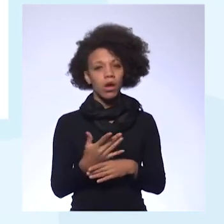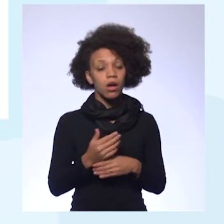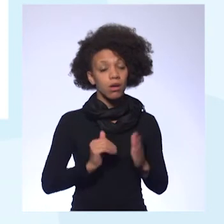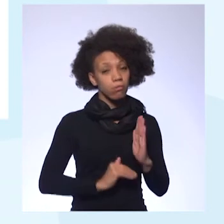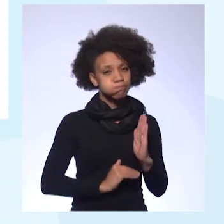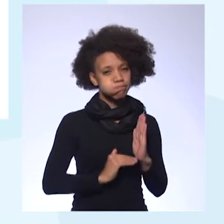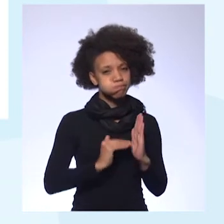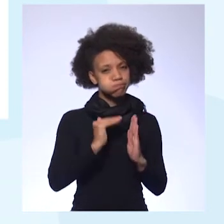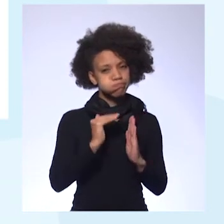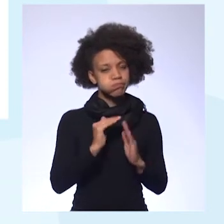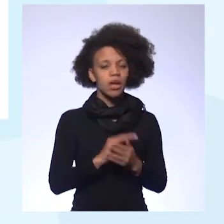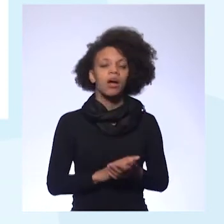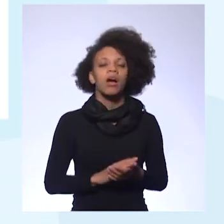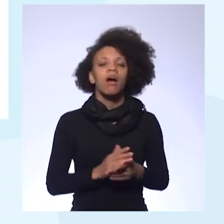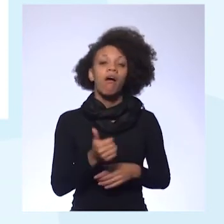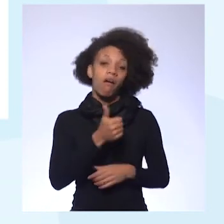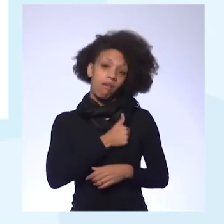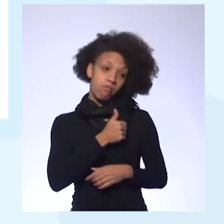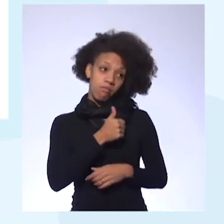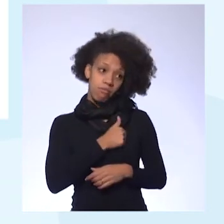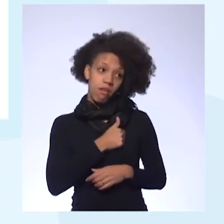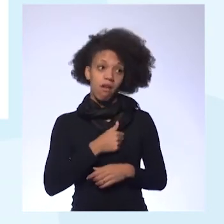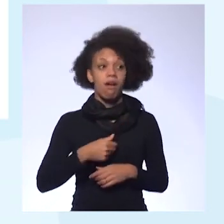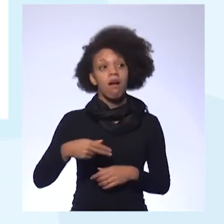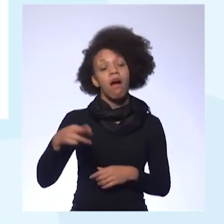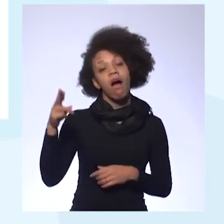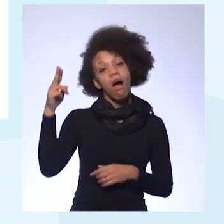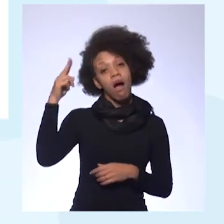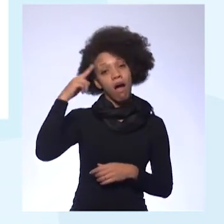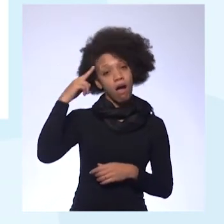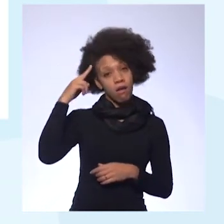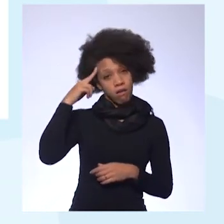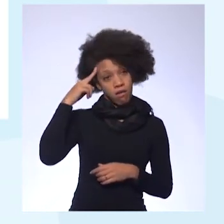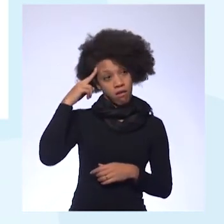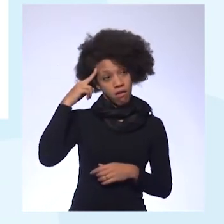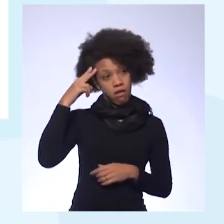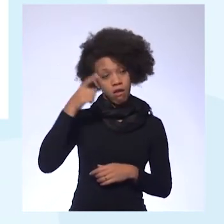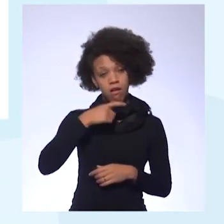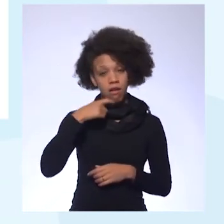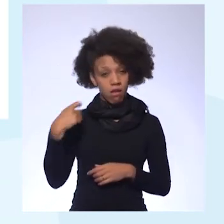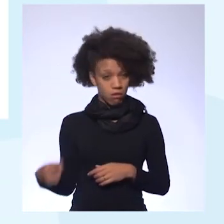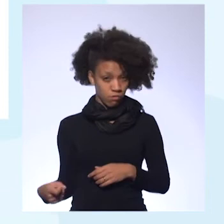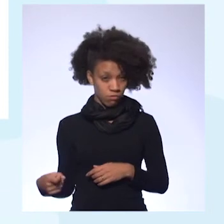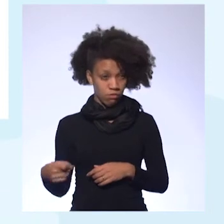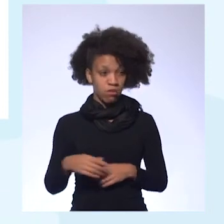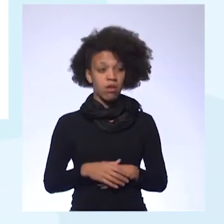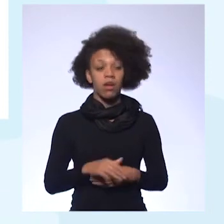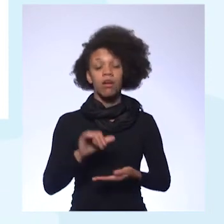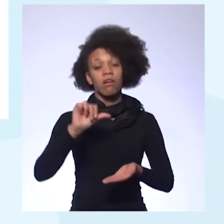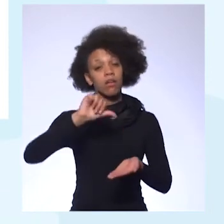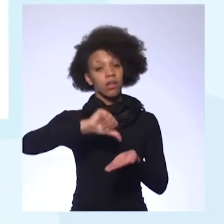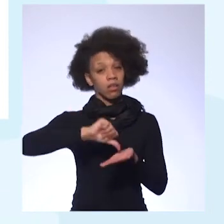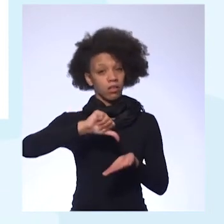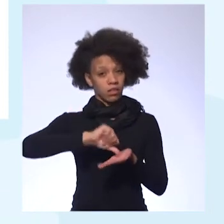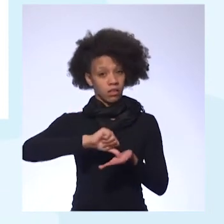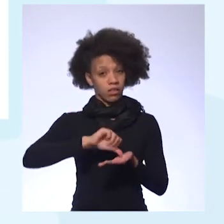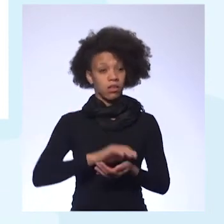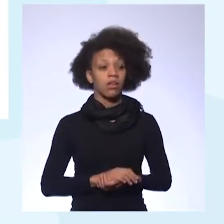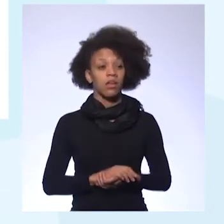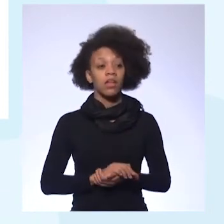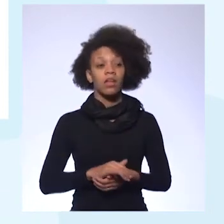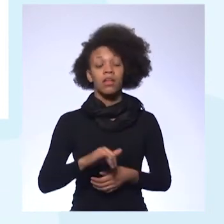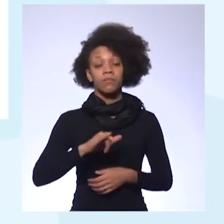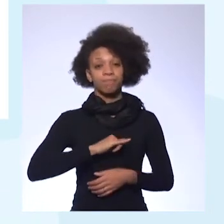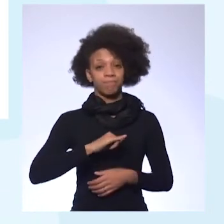que é o caso do Canadá, da Arábia Saudita, Rússia, Irã, Iraque e aqui na América do Sul, a